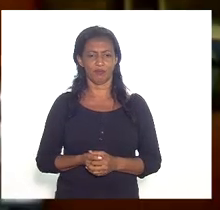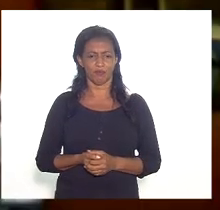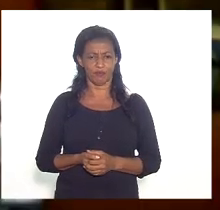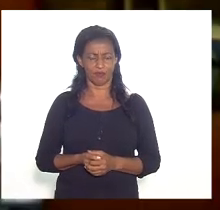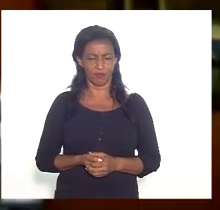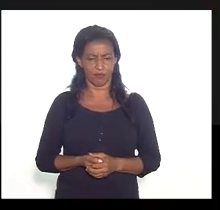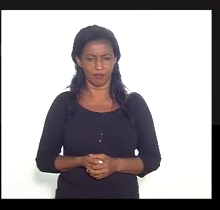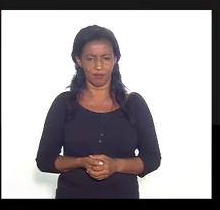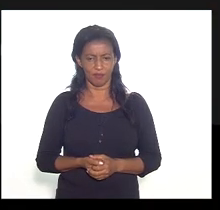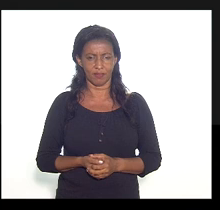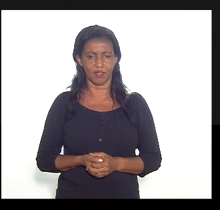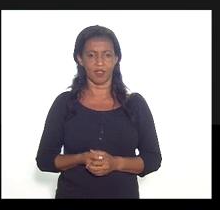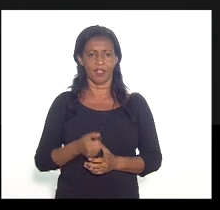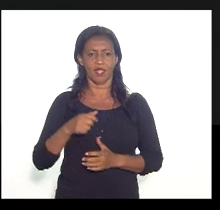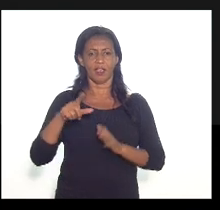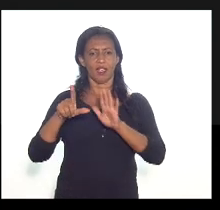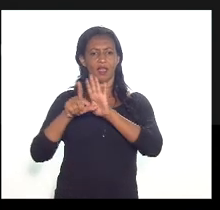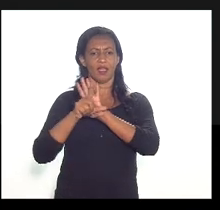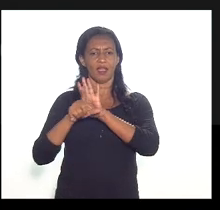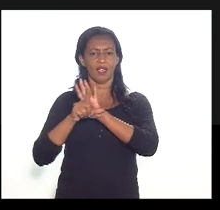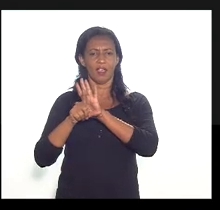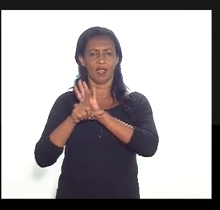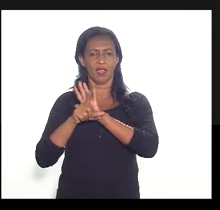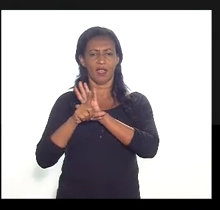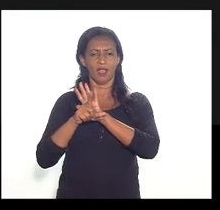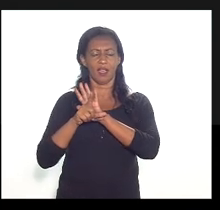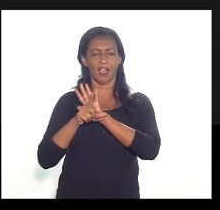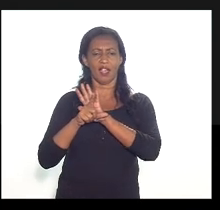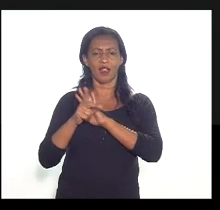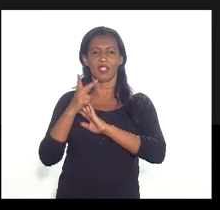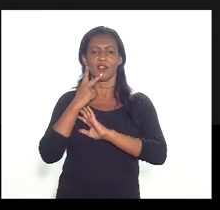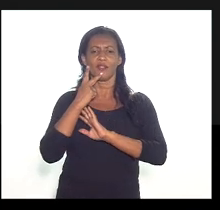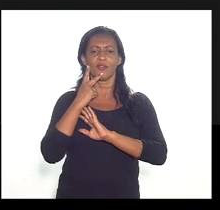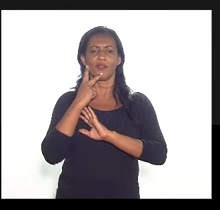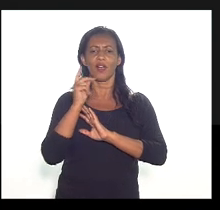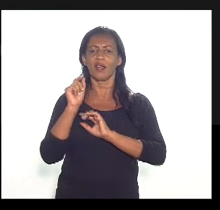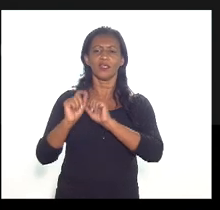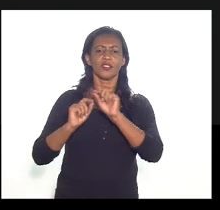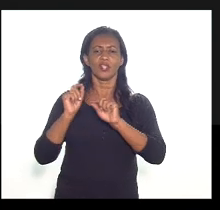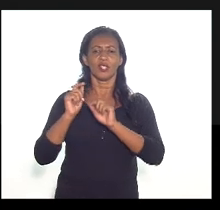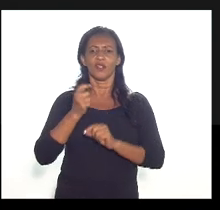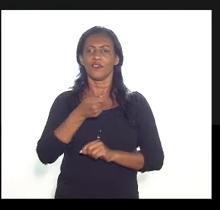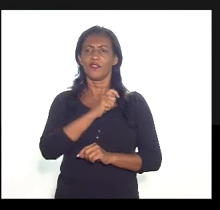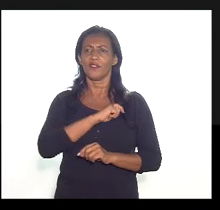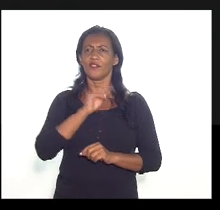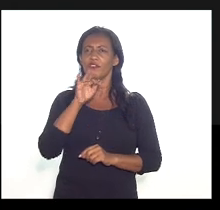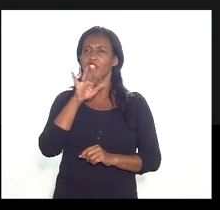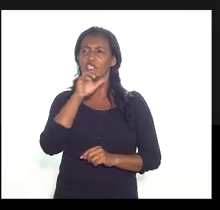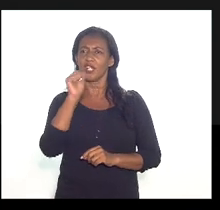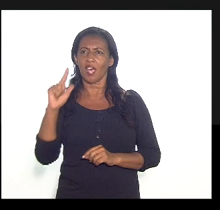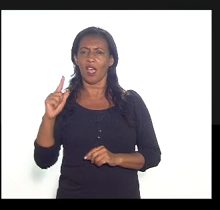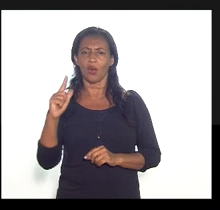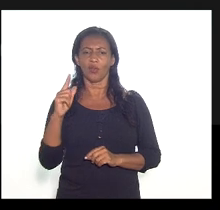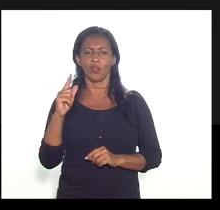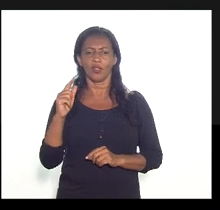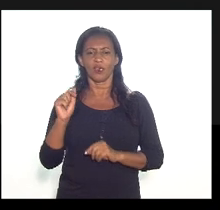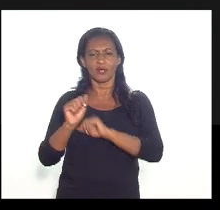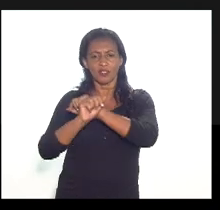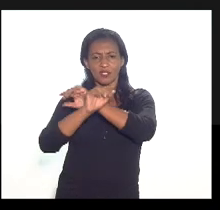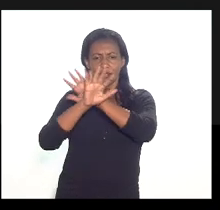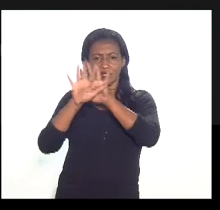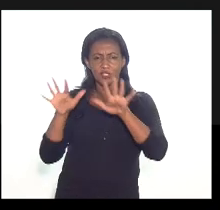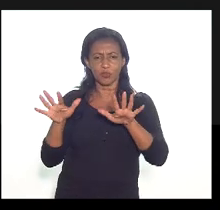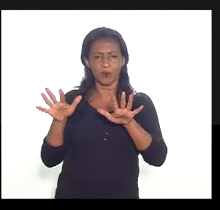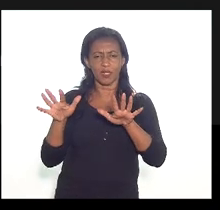inclusive, trata especificamente das metas fiscais. Não é? Esses dispositivos de transparência da Comissão de Cultura, da